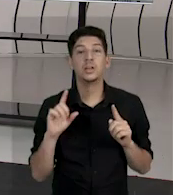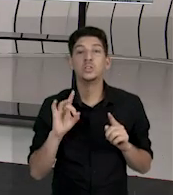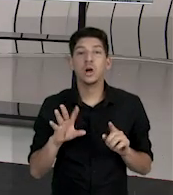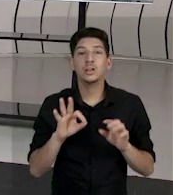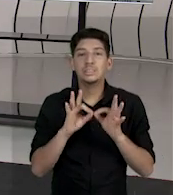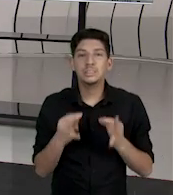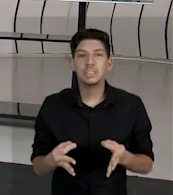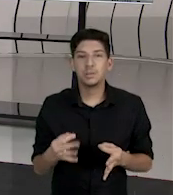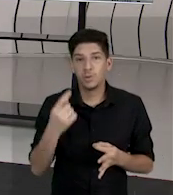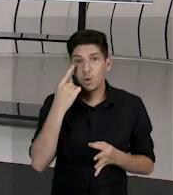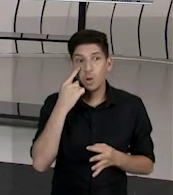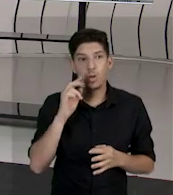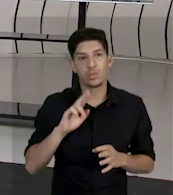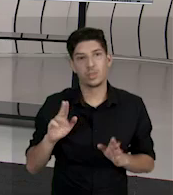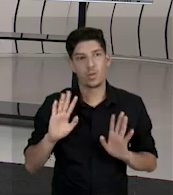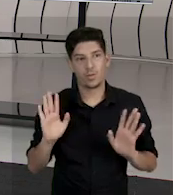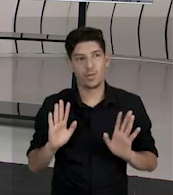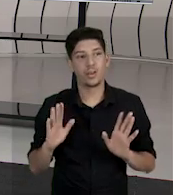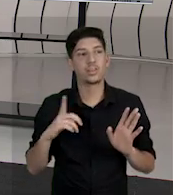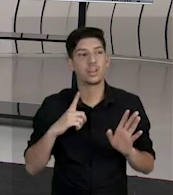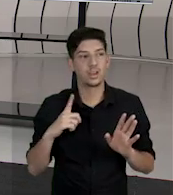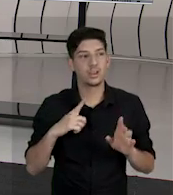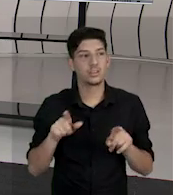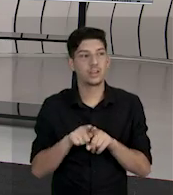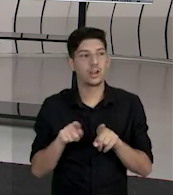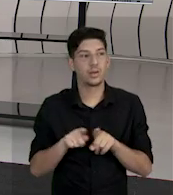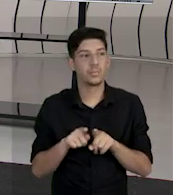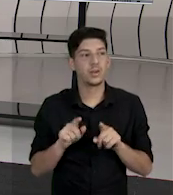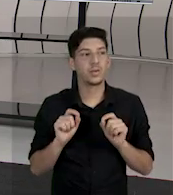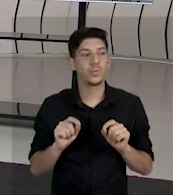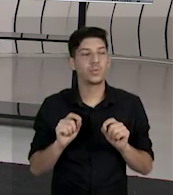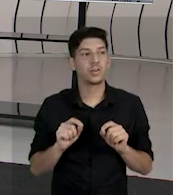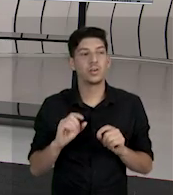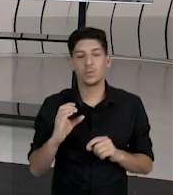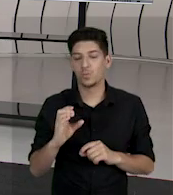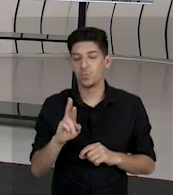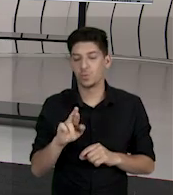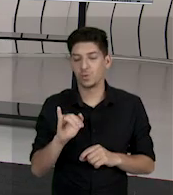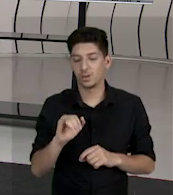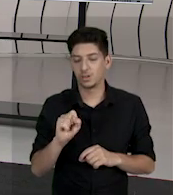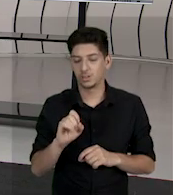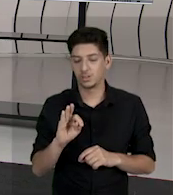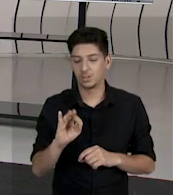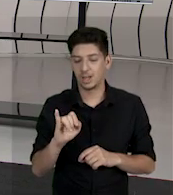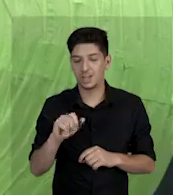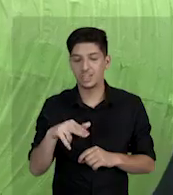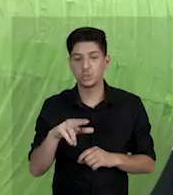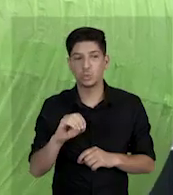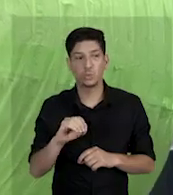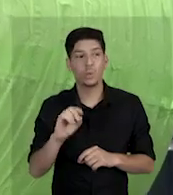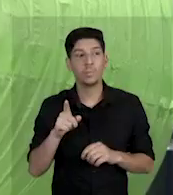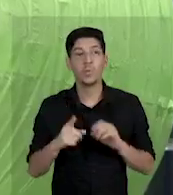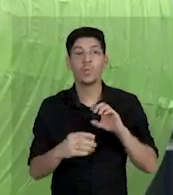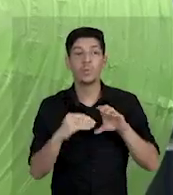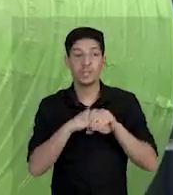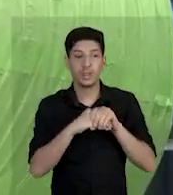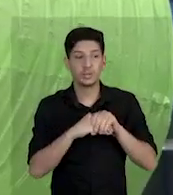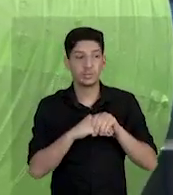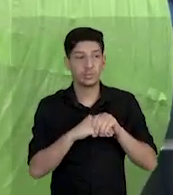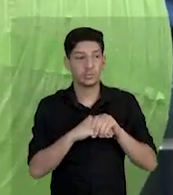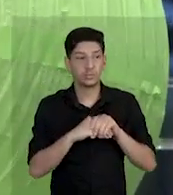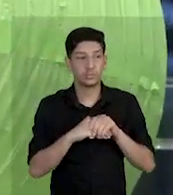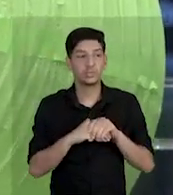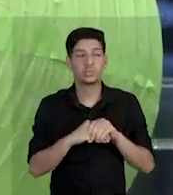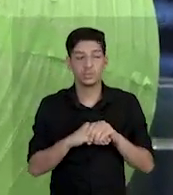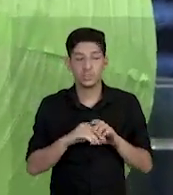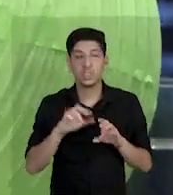humano. A gente tem lá dentro também essa lentezinha que é o cristalino. Então, o cristalino, ele é representado, geralmente,